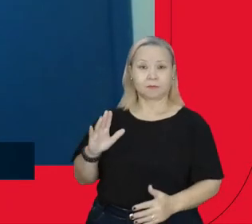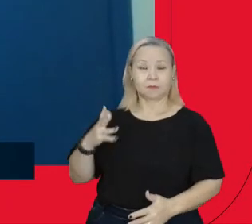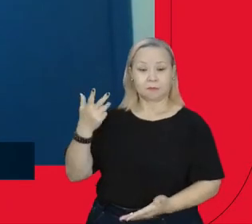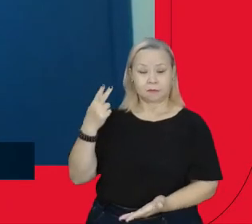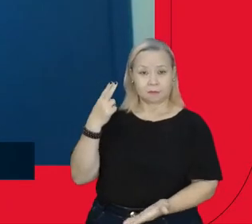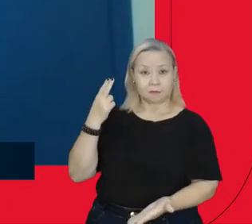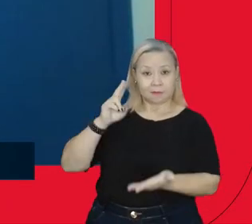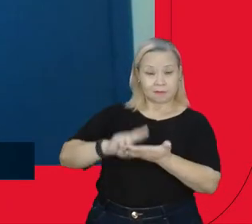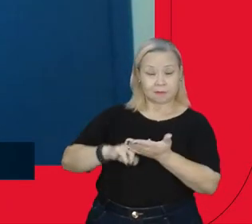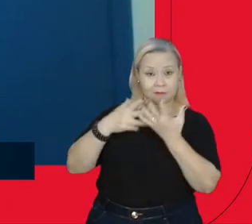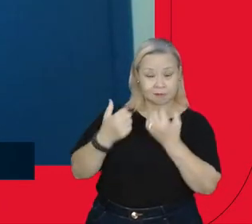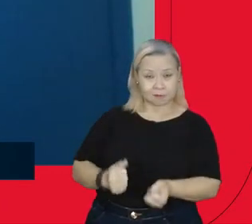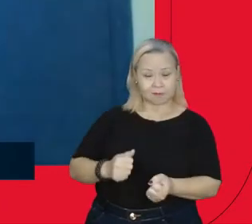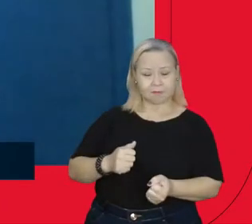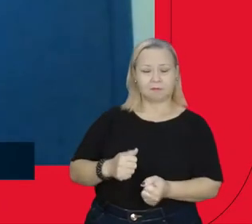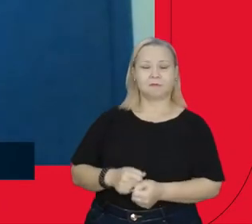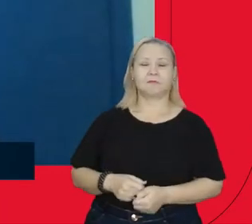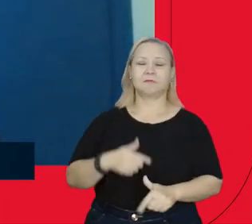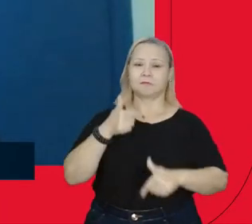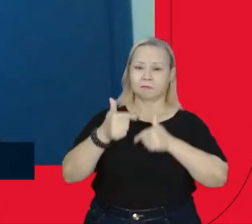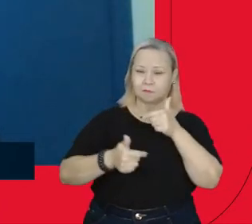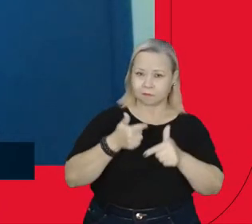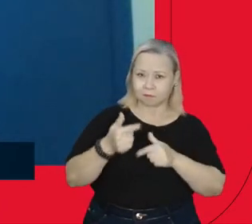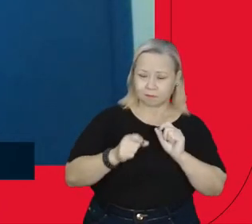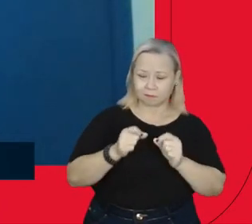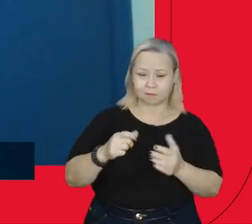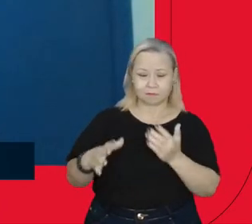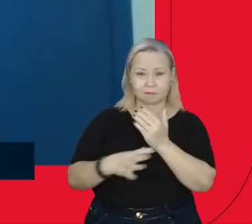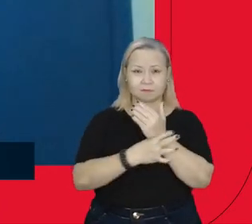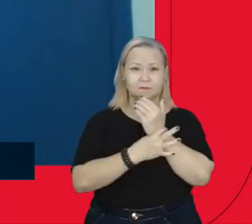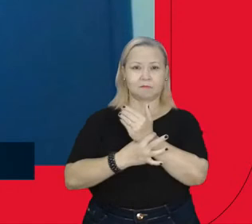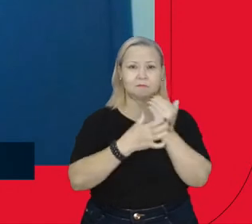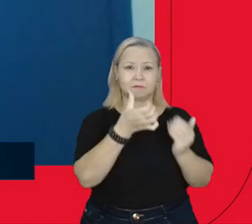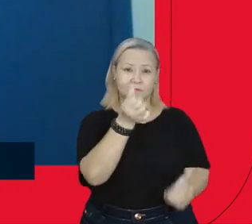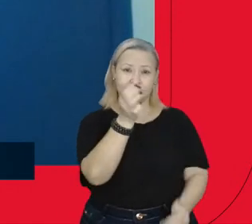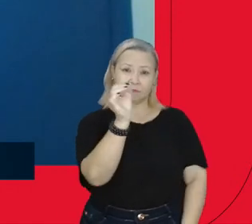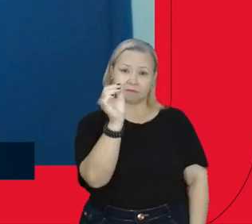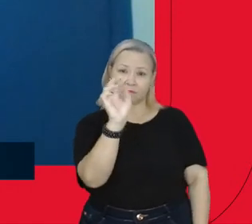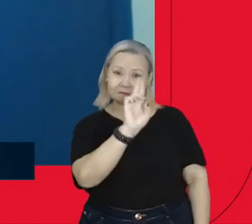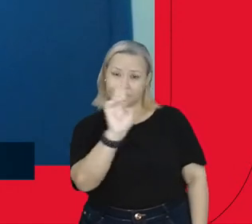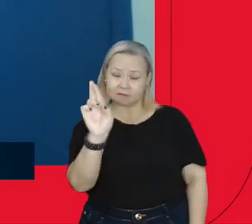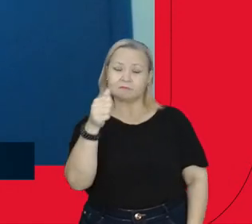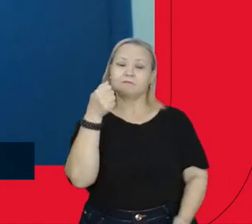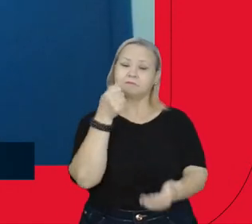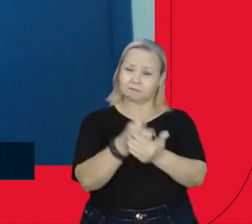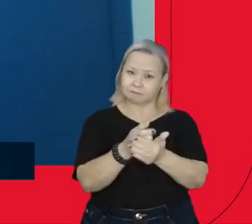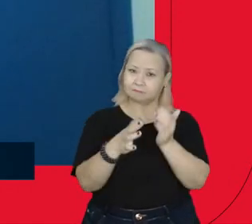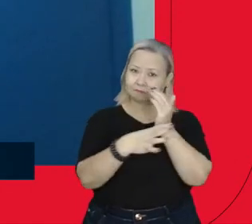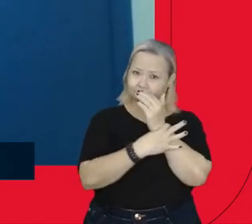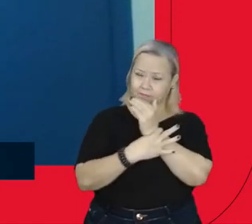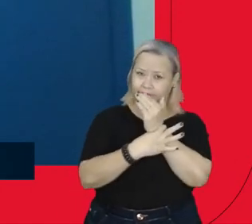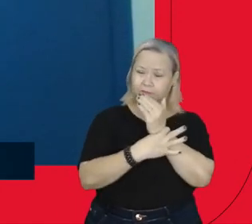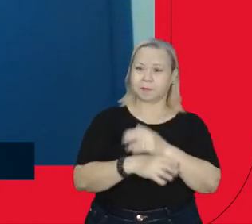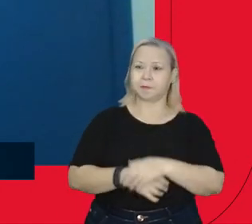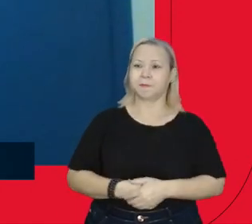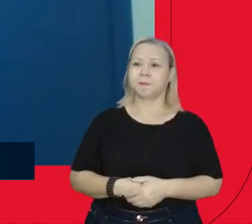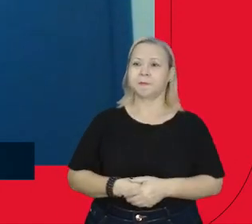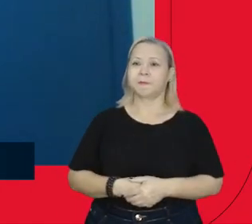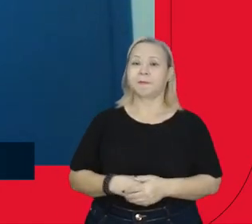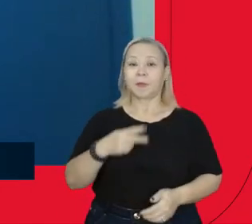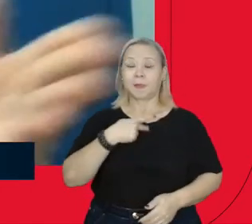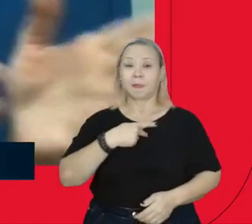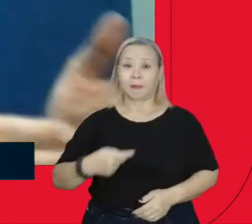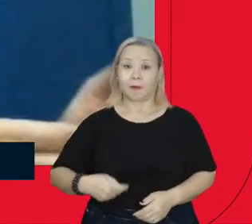primeira grande tarefa nossa é garantir os R$600, que não está garantido, você falou muito bem, Amanda. O